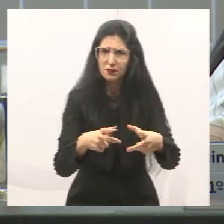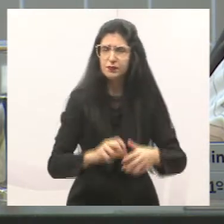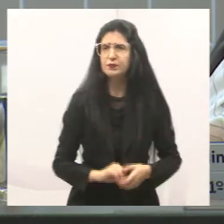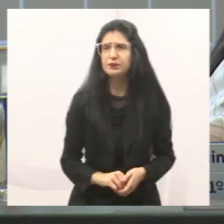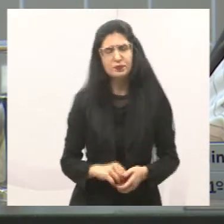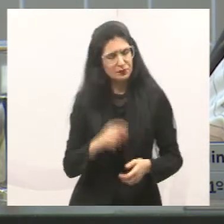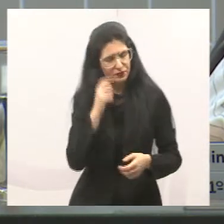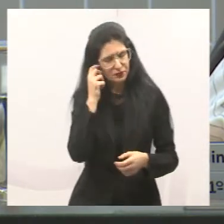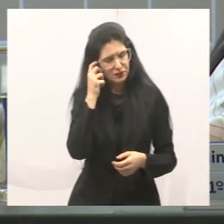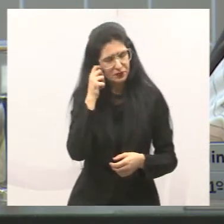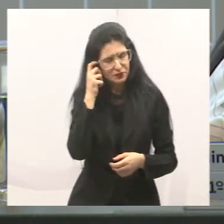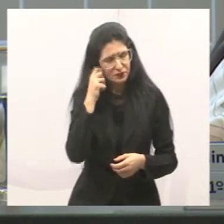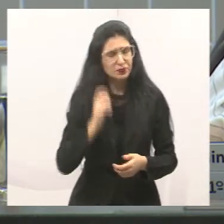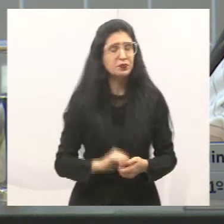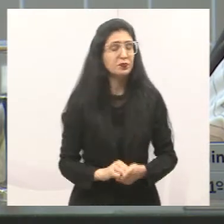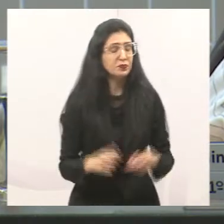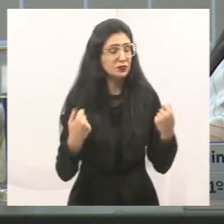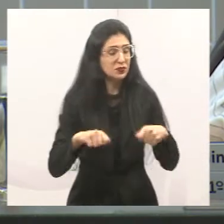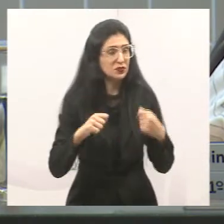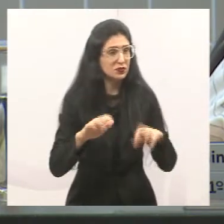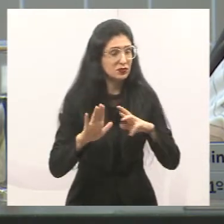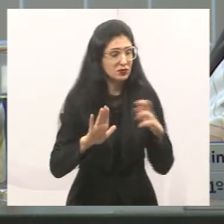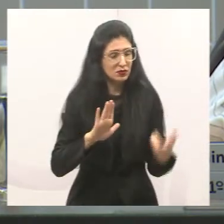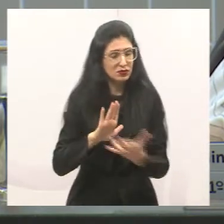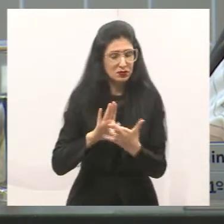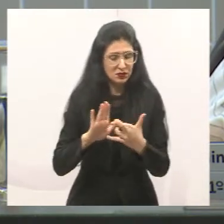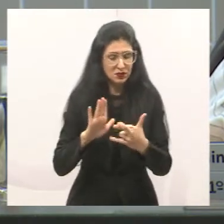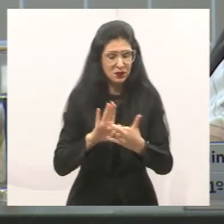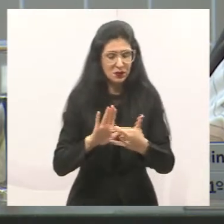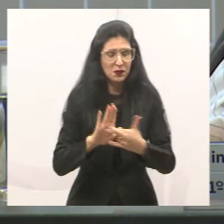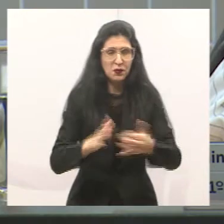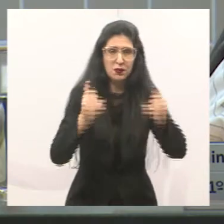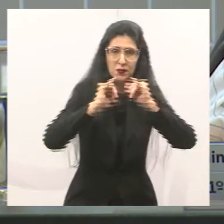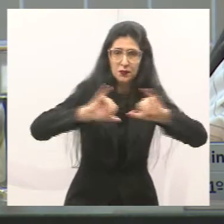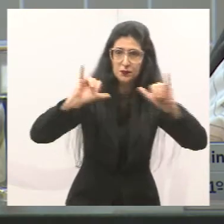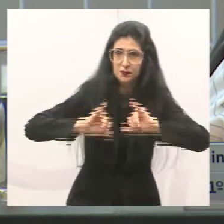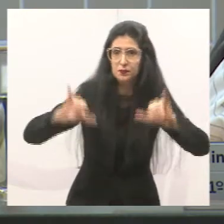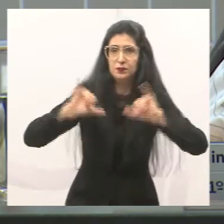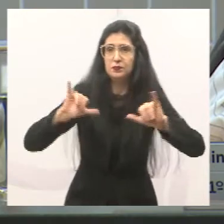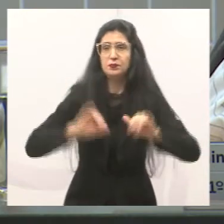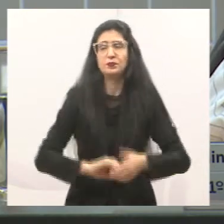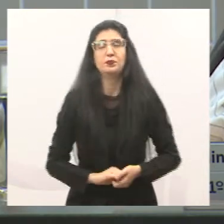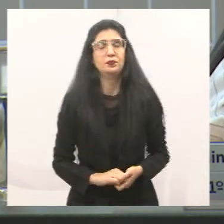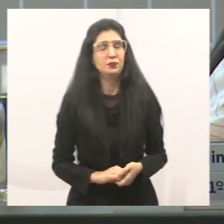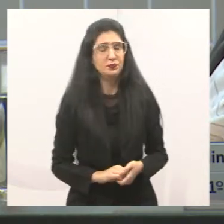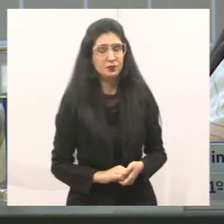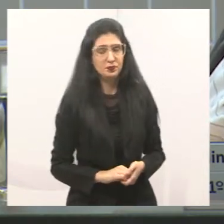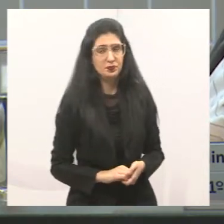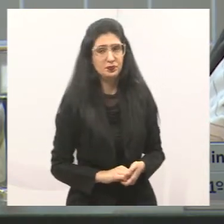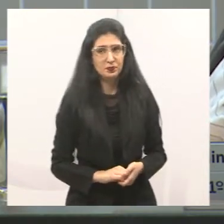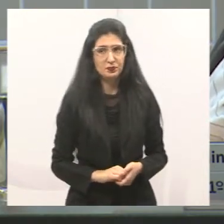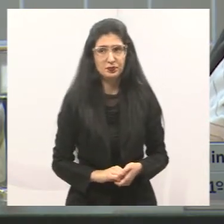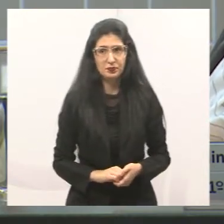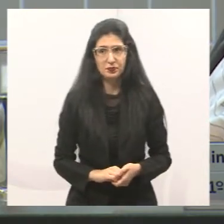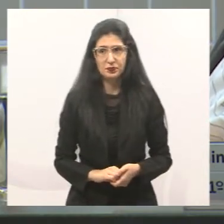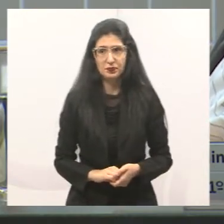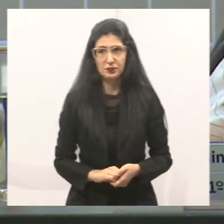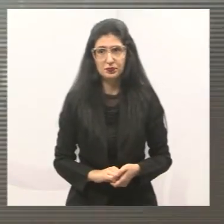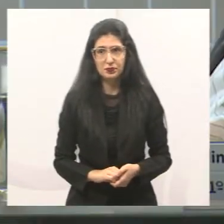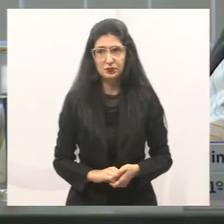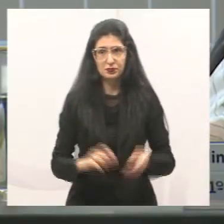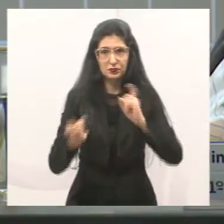as providências habituais para a divulgação da presente manifestação. Sala das